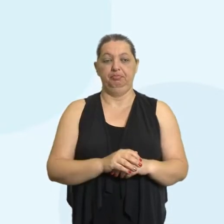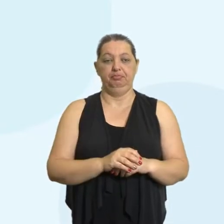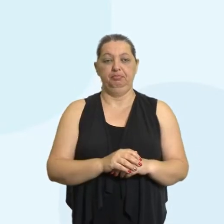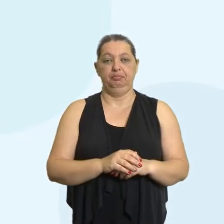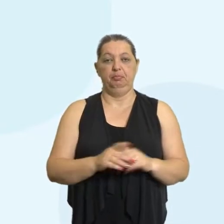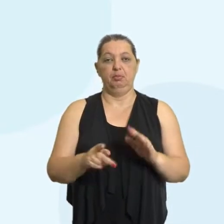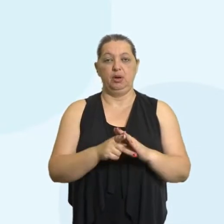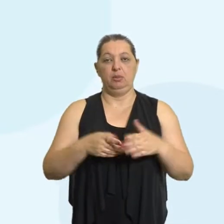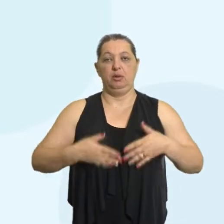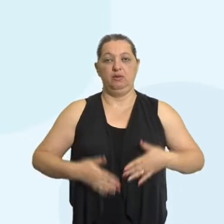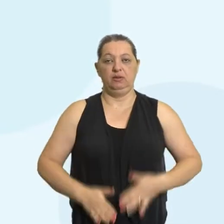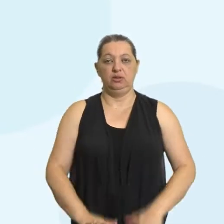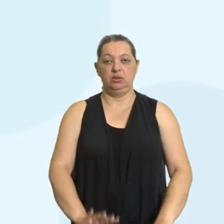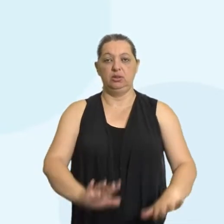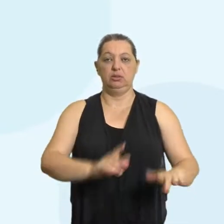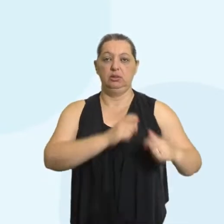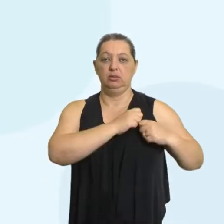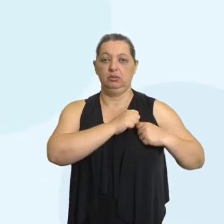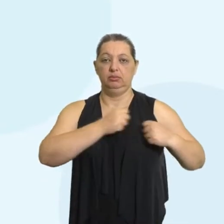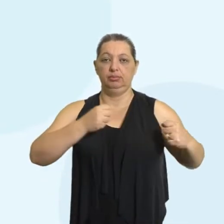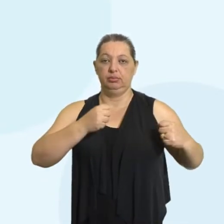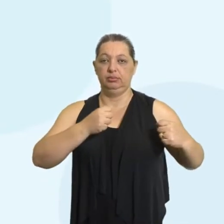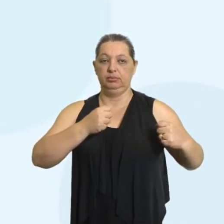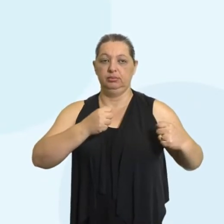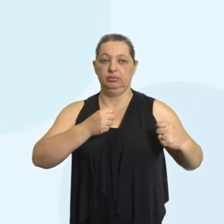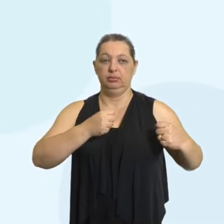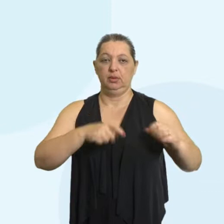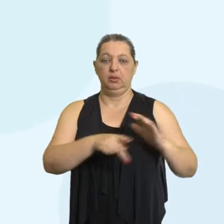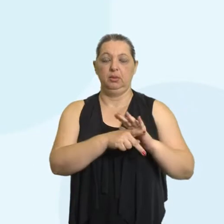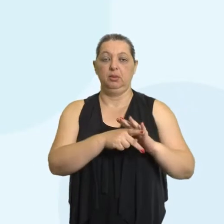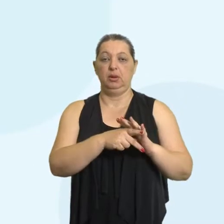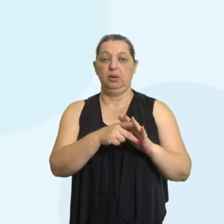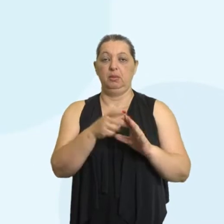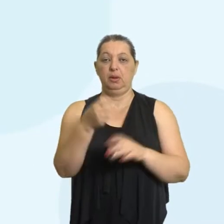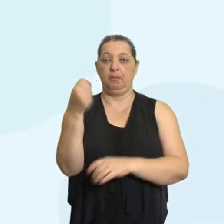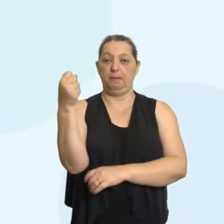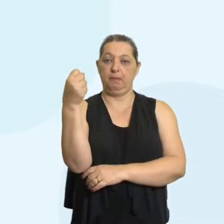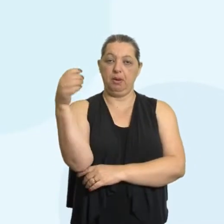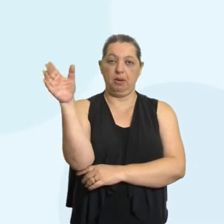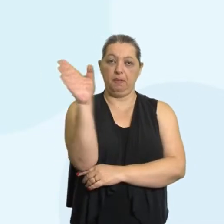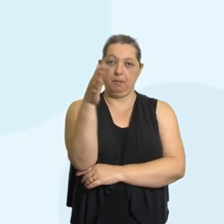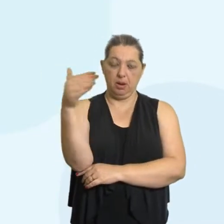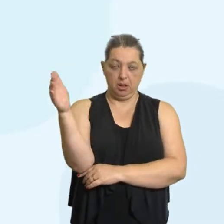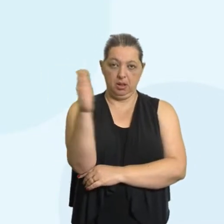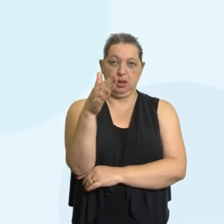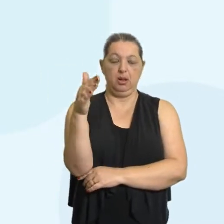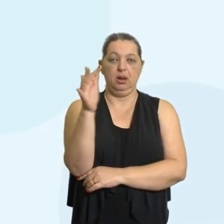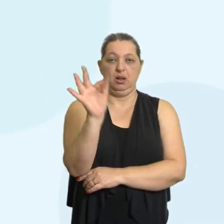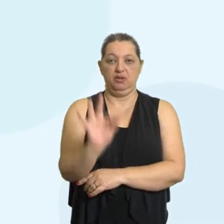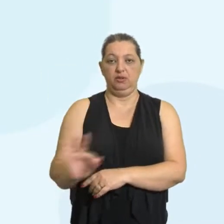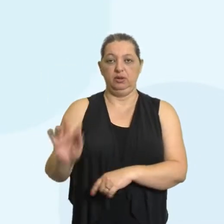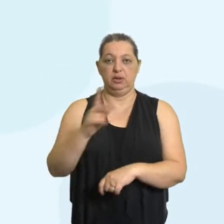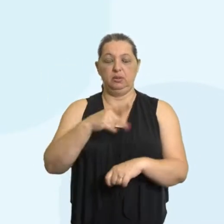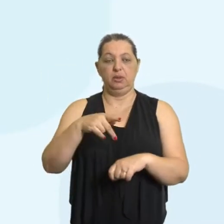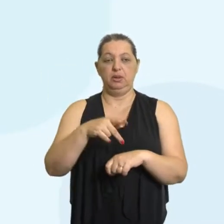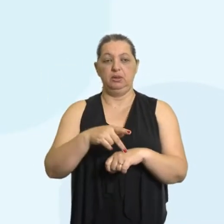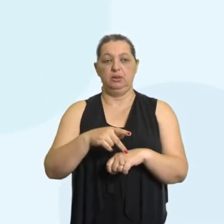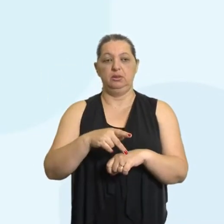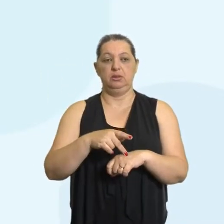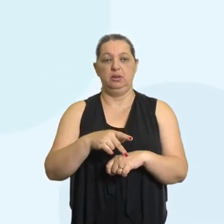Vestido Rasgado na na parte do busto segurando a bandeira da França caminhando sobre pessoas aparentemente